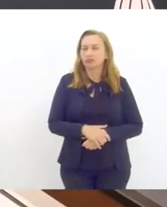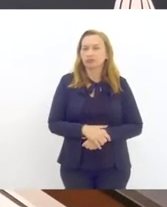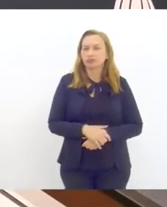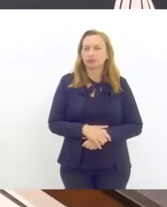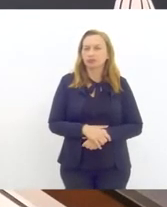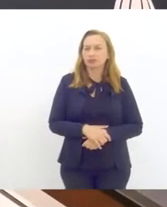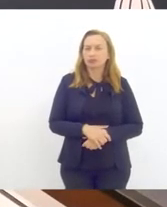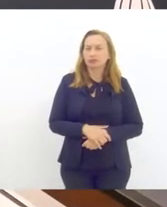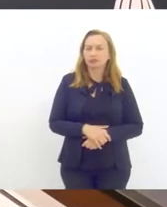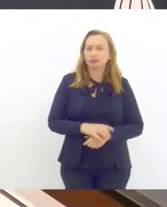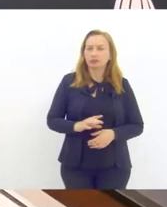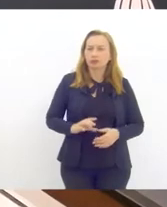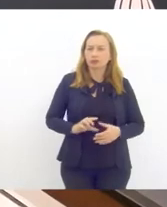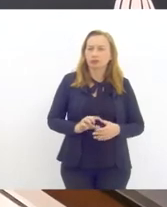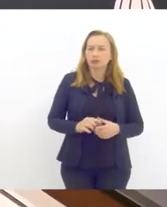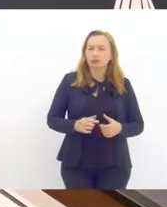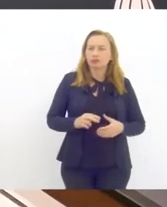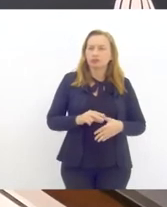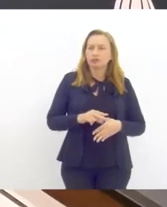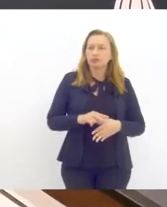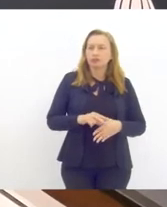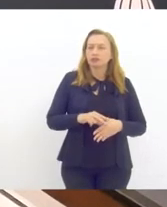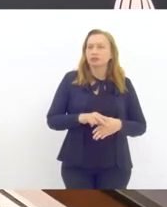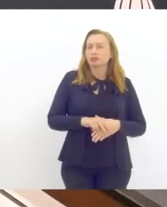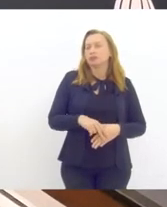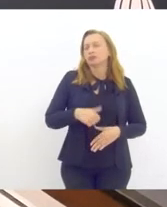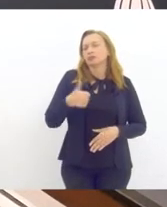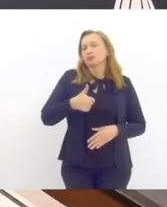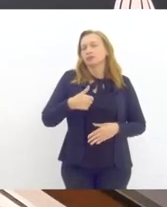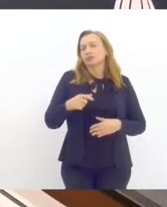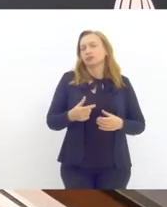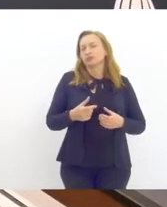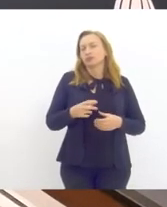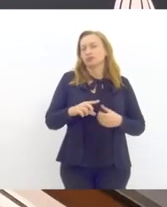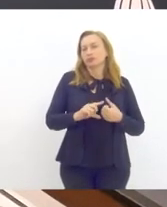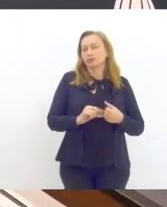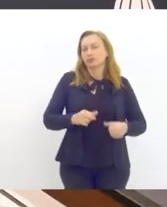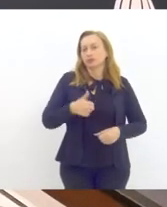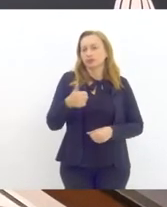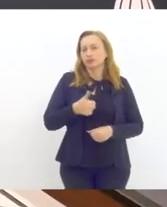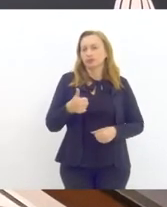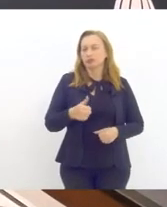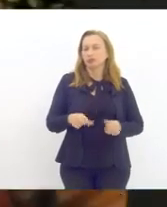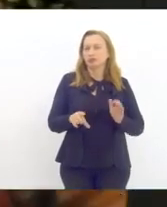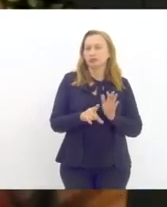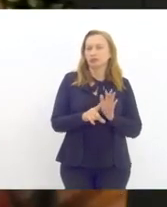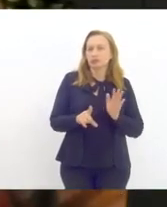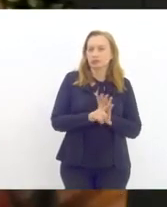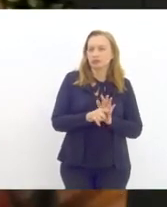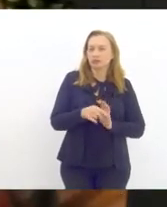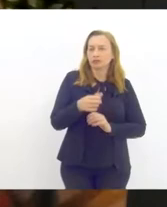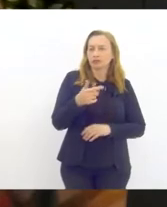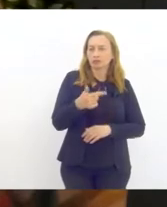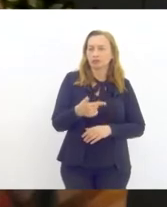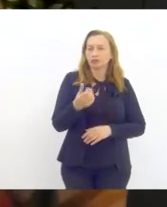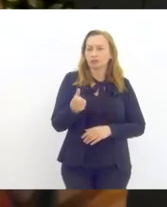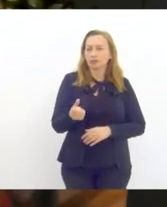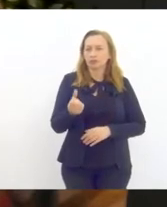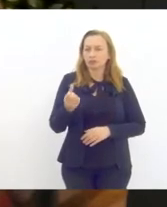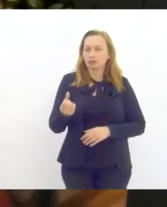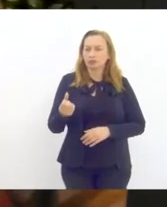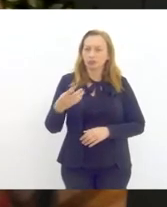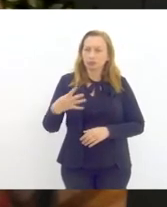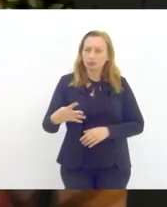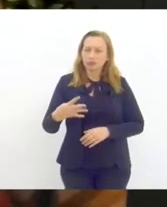o anexo 1 do artigo 1º da Lei 2664